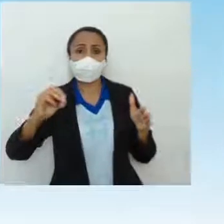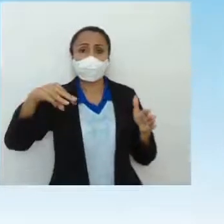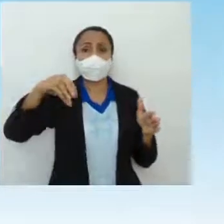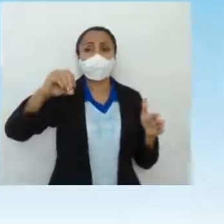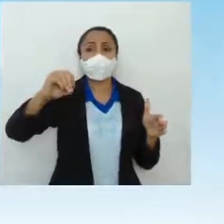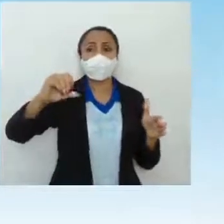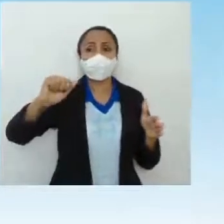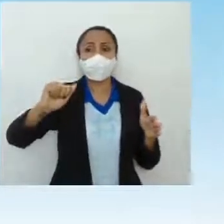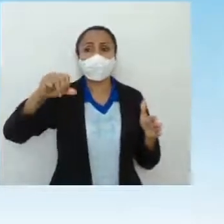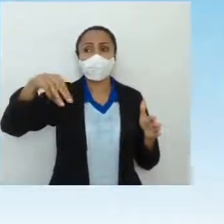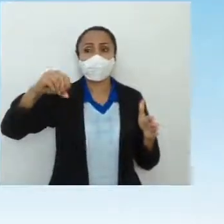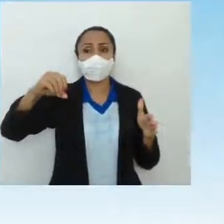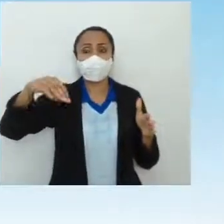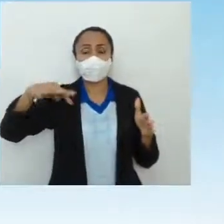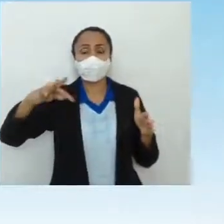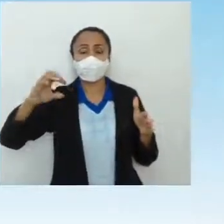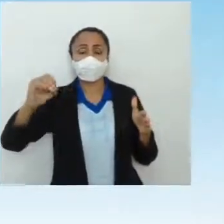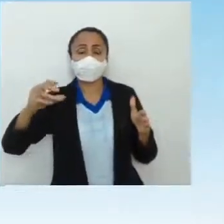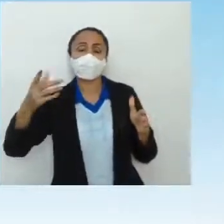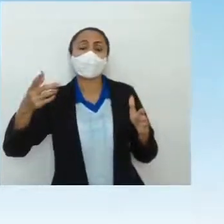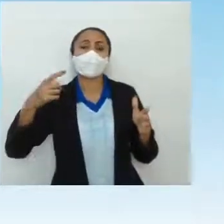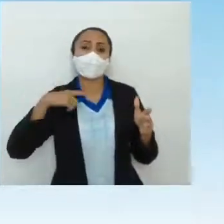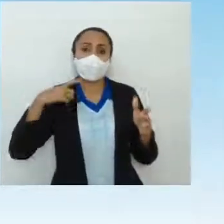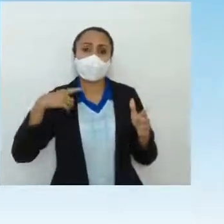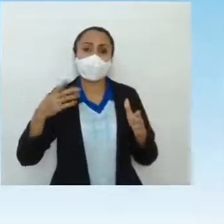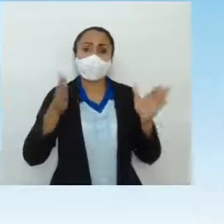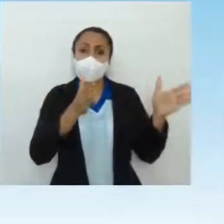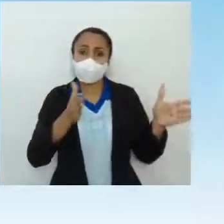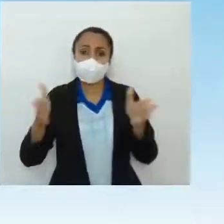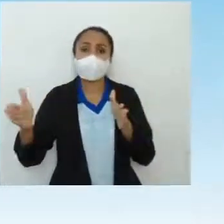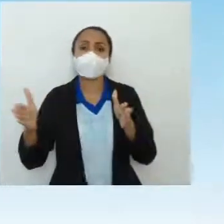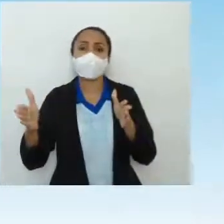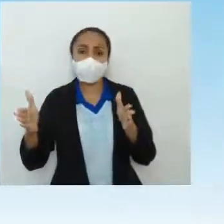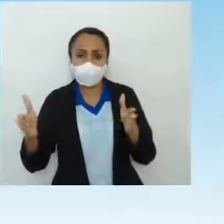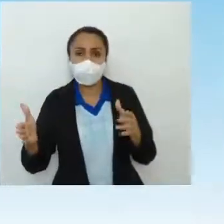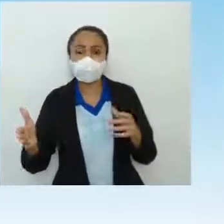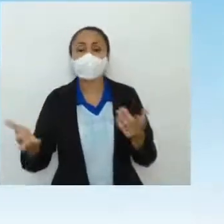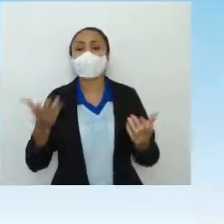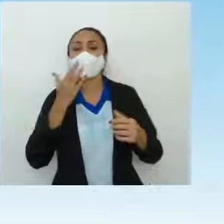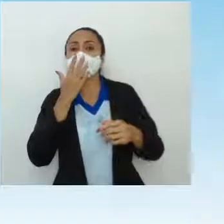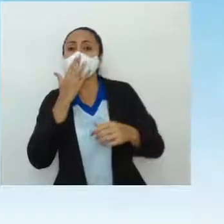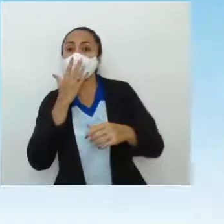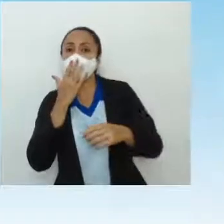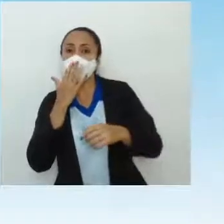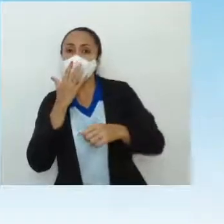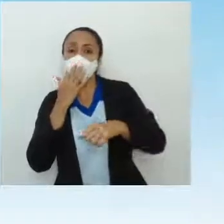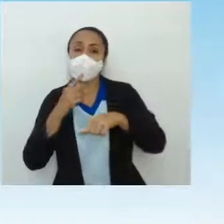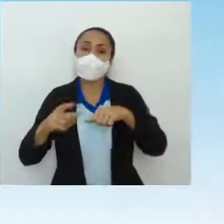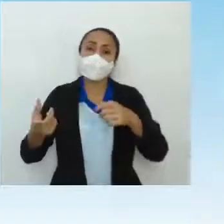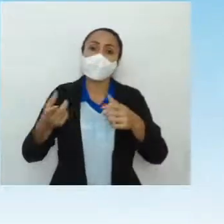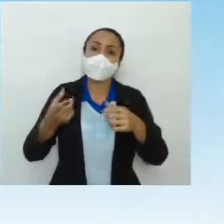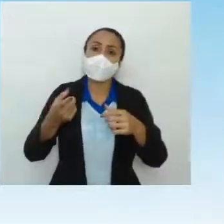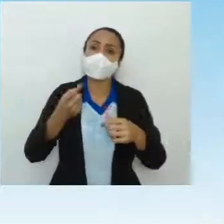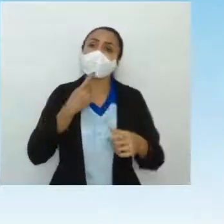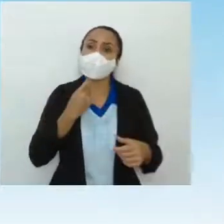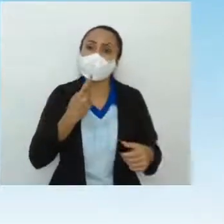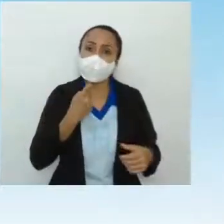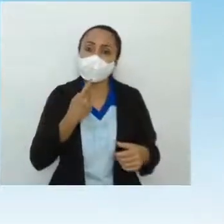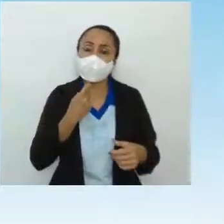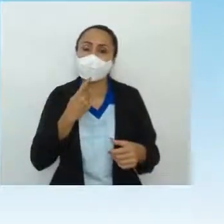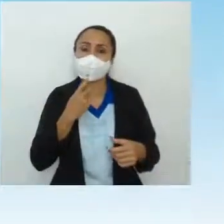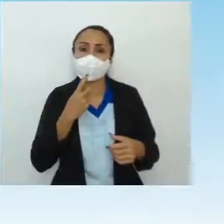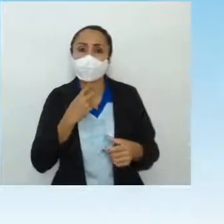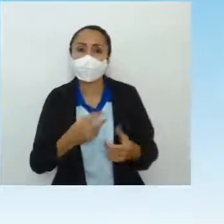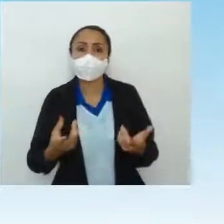limites vão equivaler, respectivamente, à cor vermelha, que são 700 nanômetros. A violeta